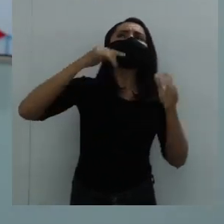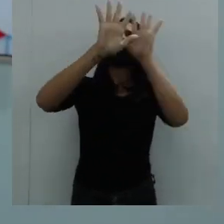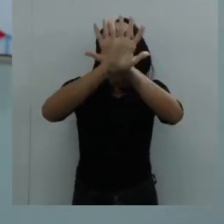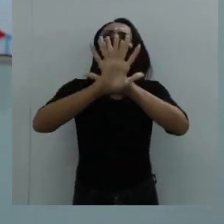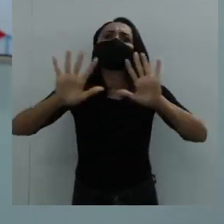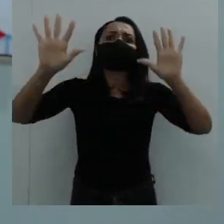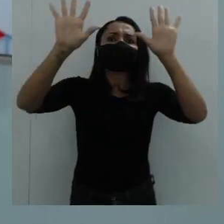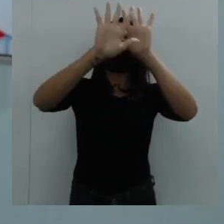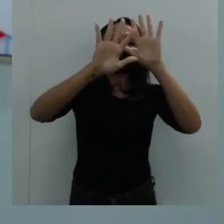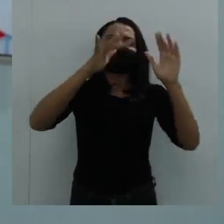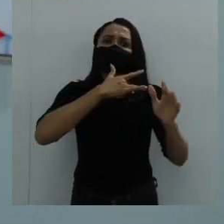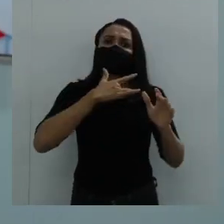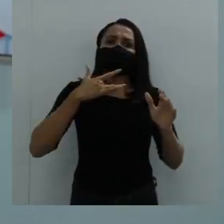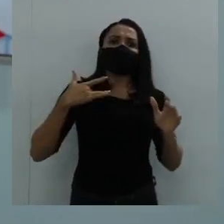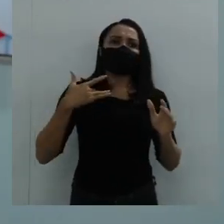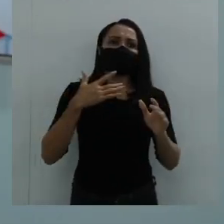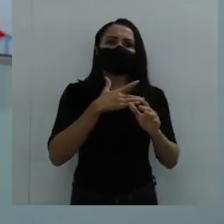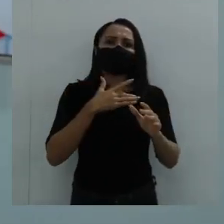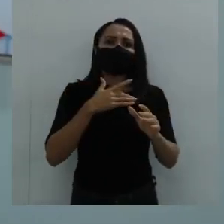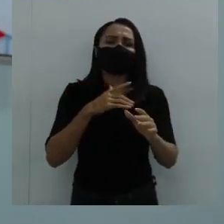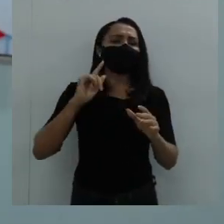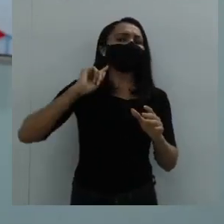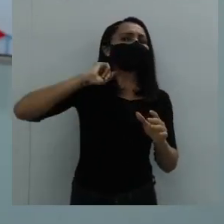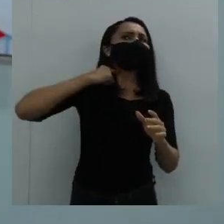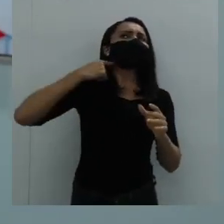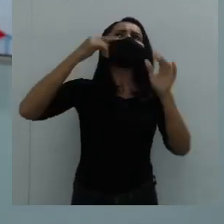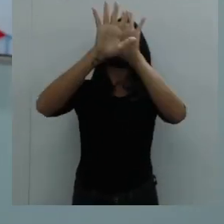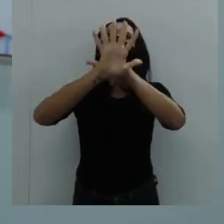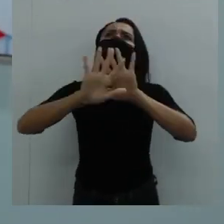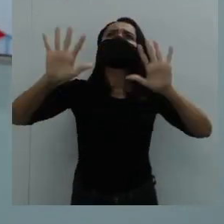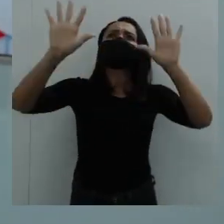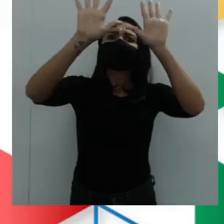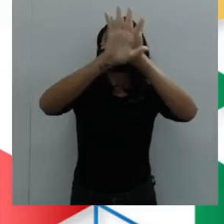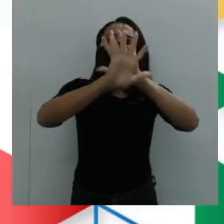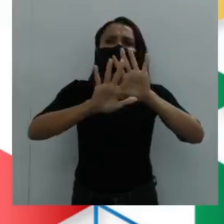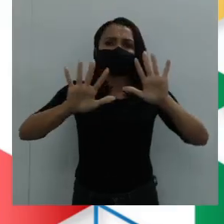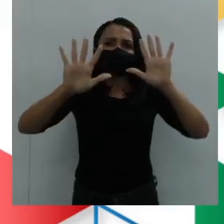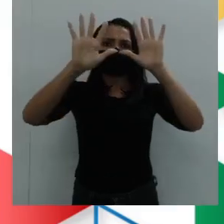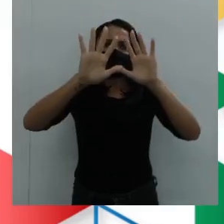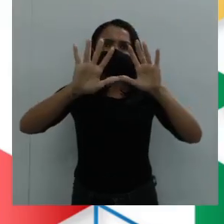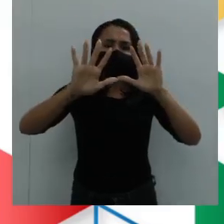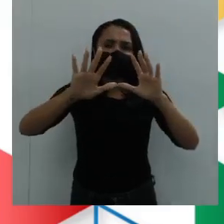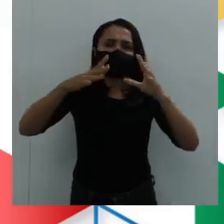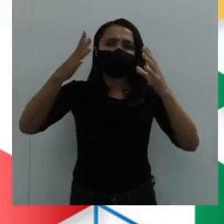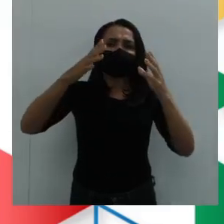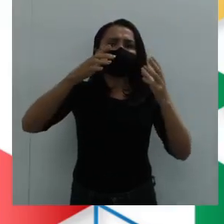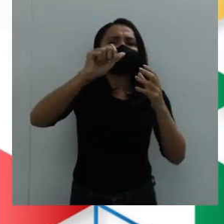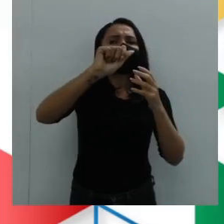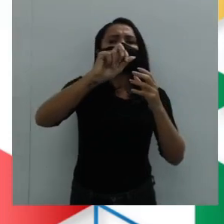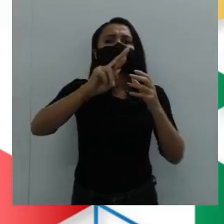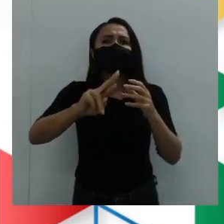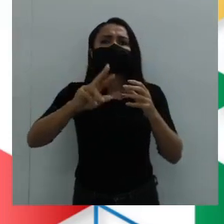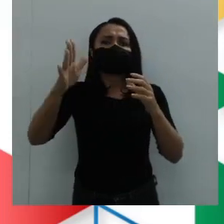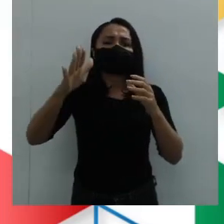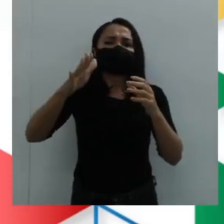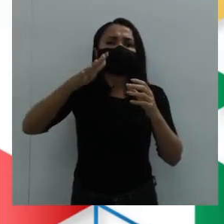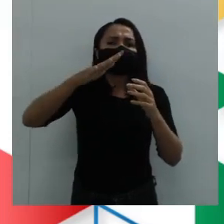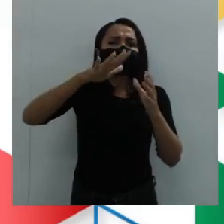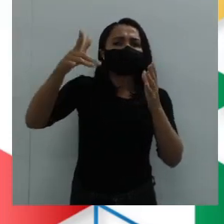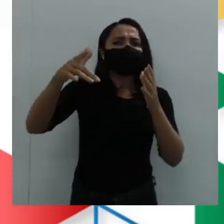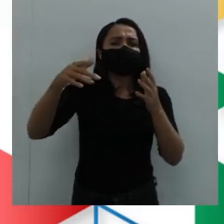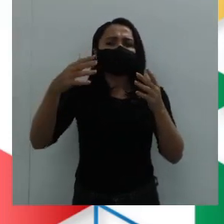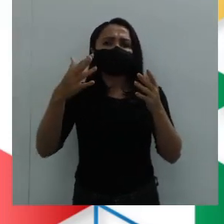nossa saúde. Quando eu falo da poluição do ar, eu estou falando sobre a camada de ar que fica ali, ó, em